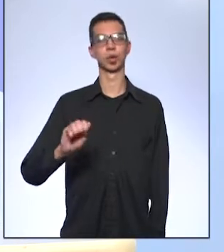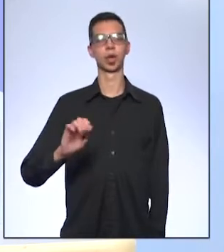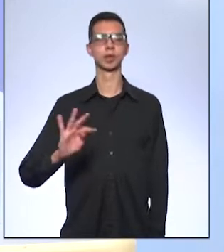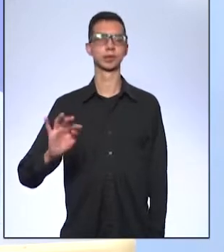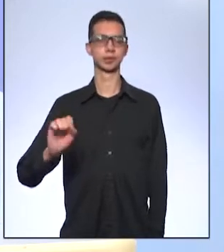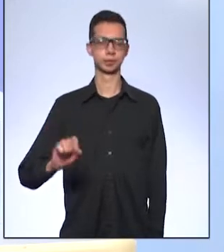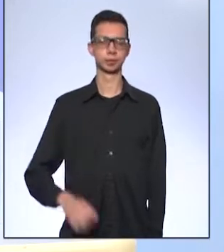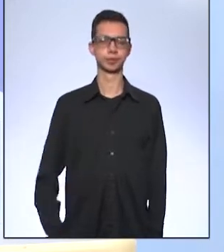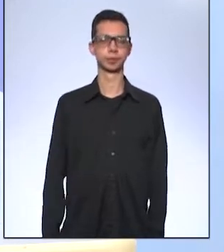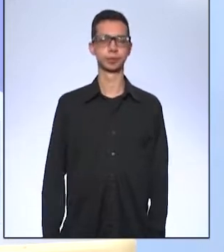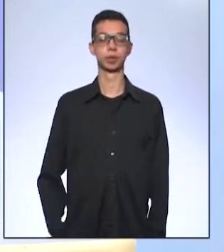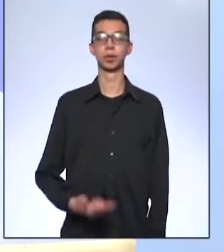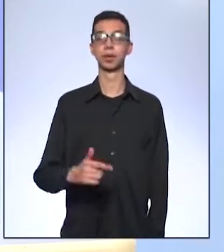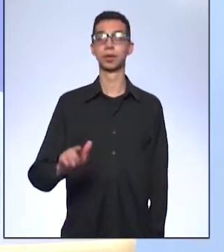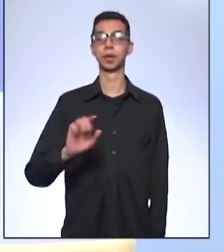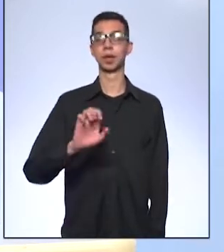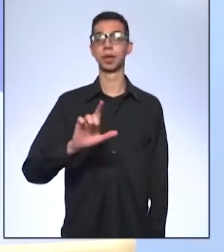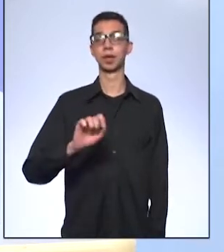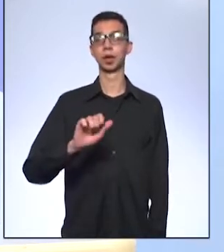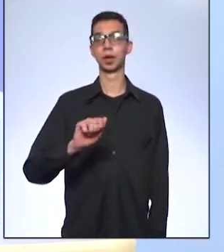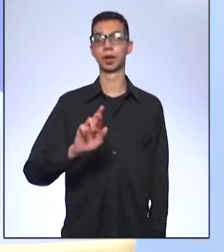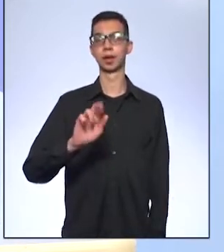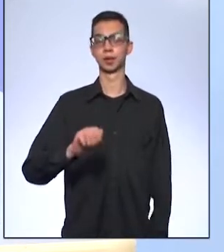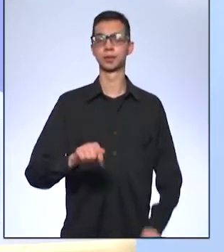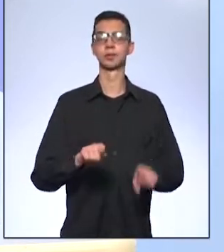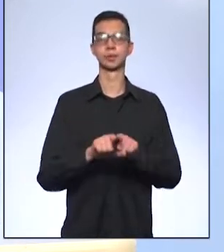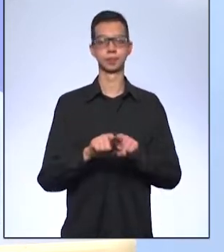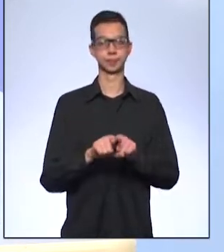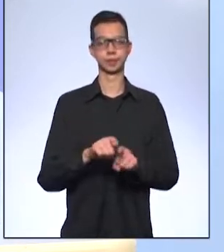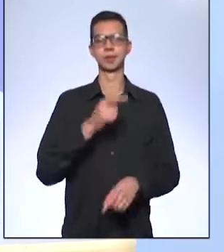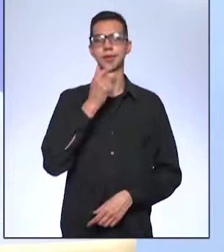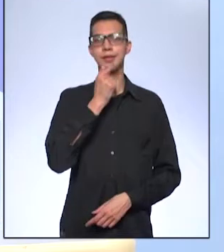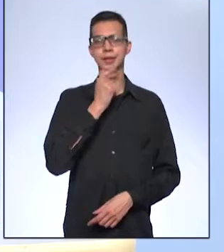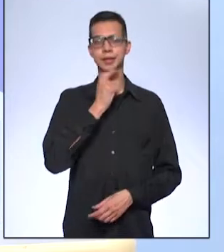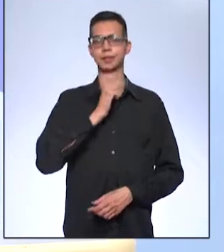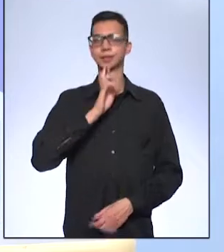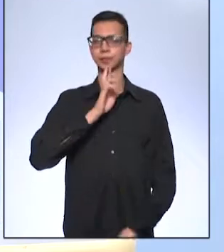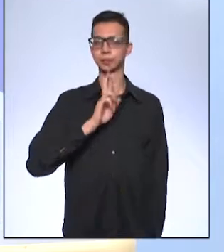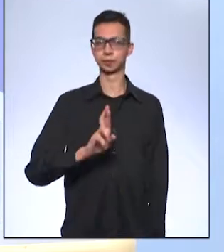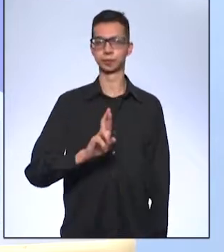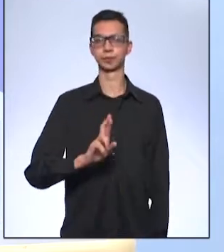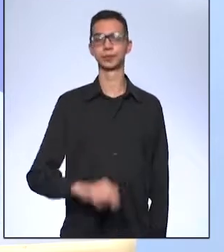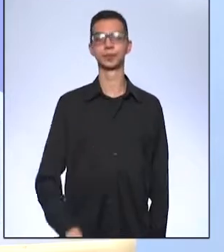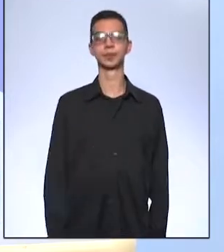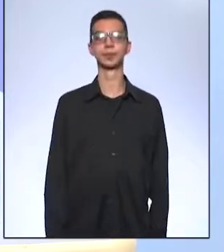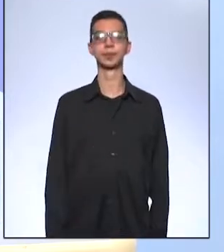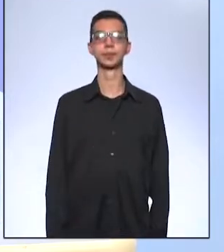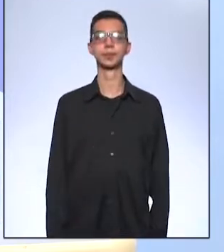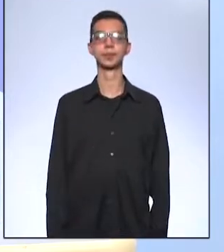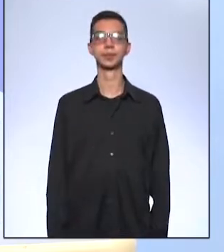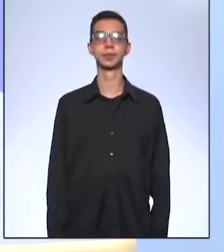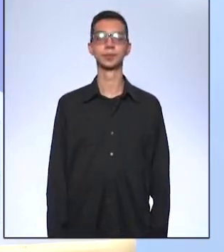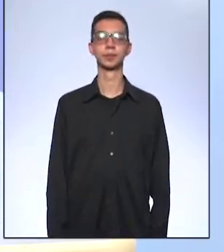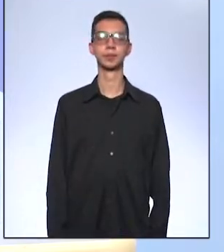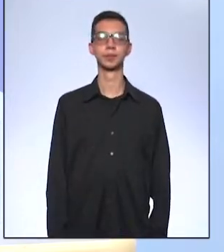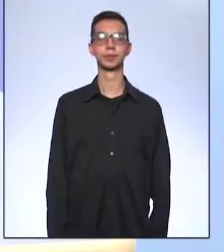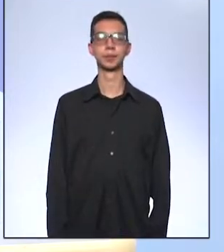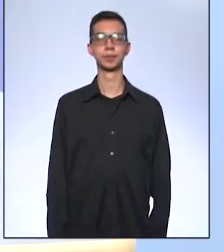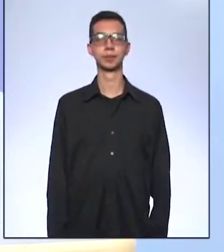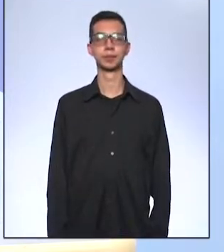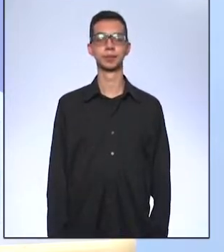Eloara, a printer consumes 99 watts. Let me see.